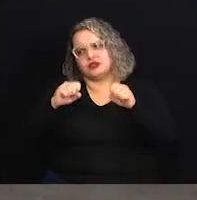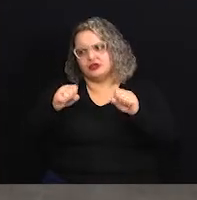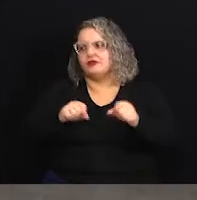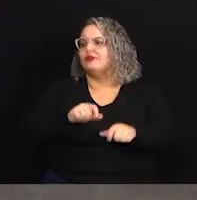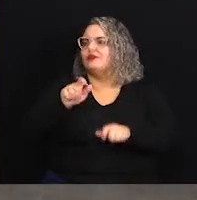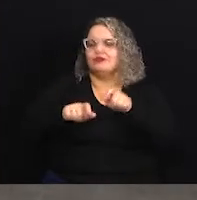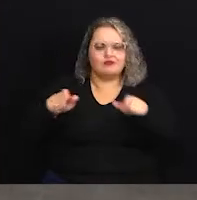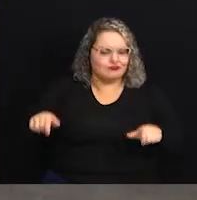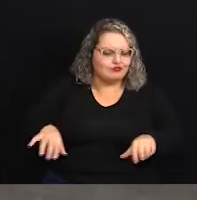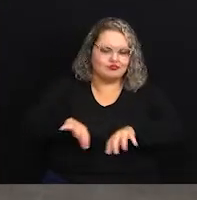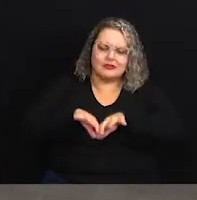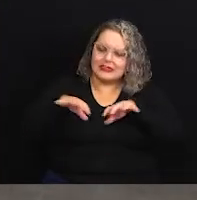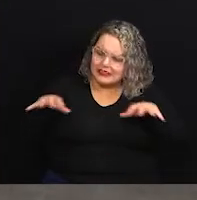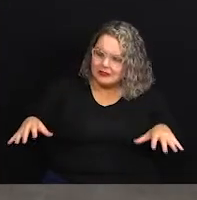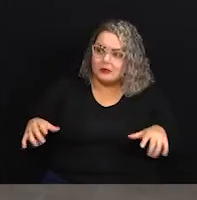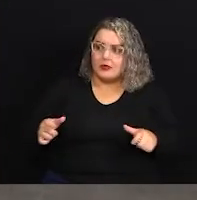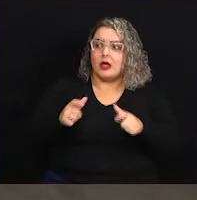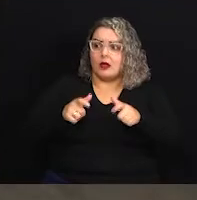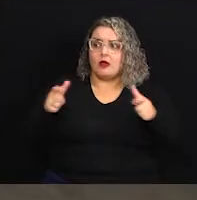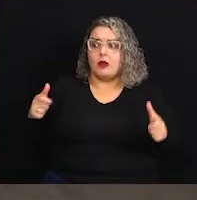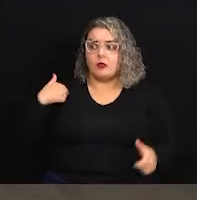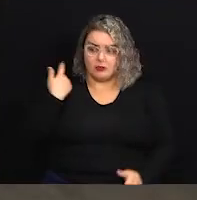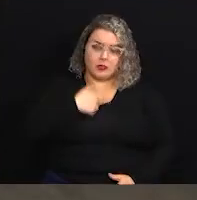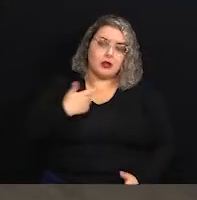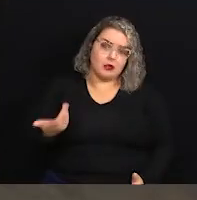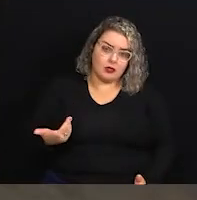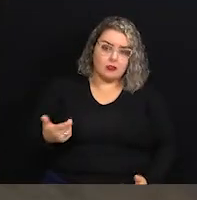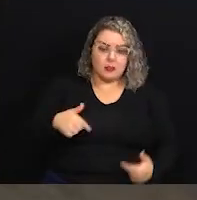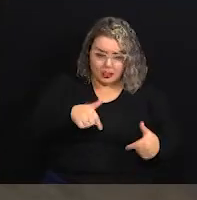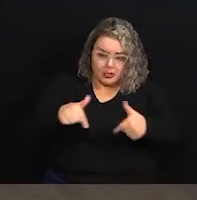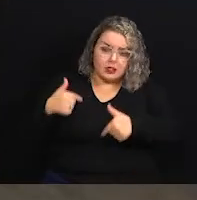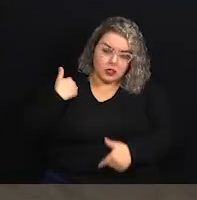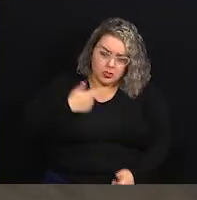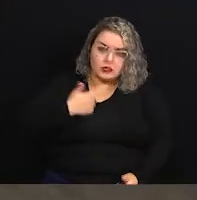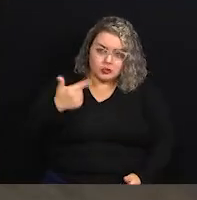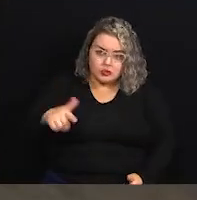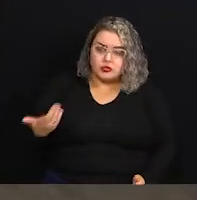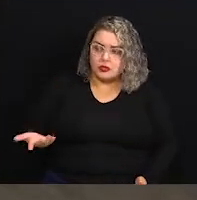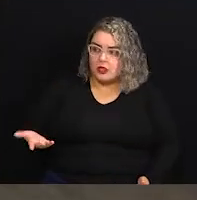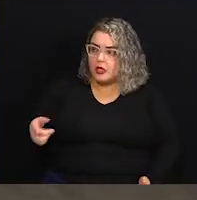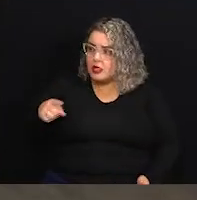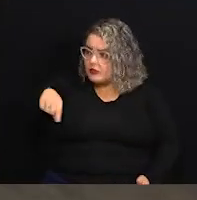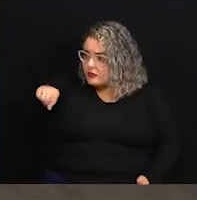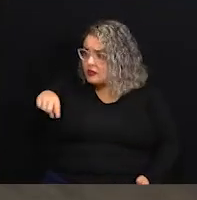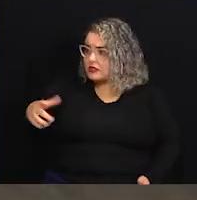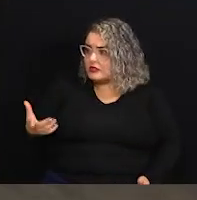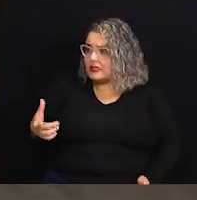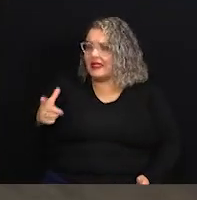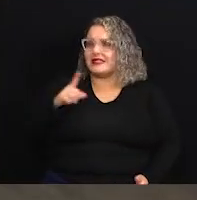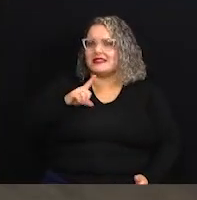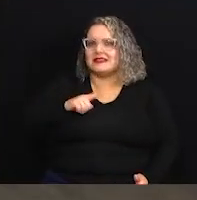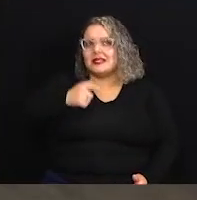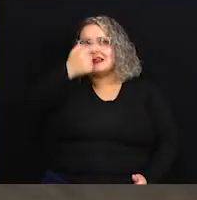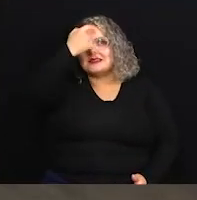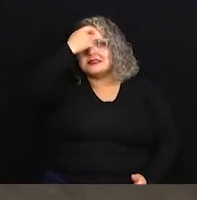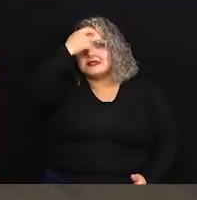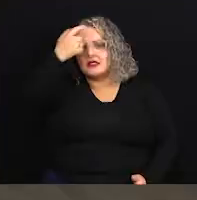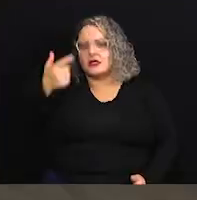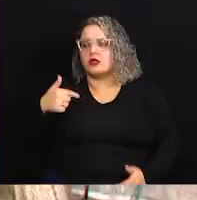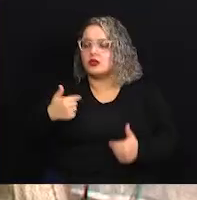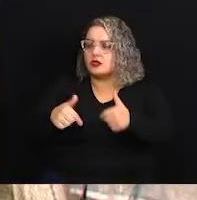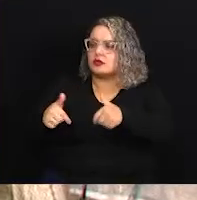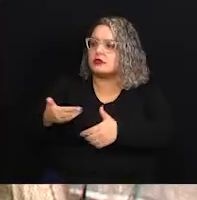viu? Muita gente tem que separar bastante para poder aumentar mais para a gente estar trabalhando, né? E vocês, quando vocês têm essa consciência